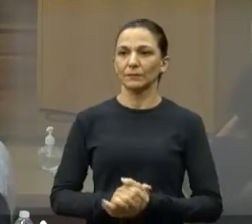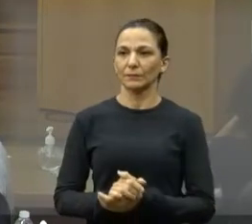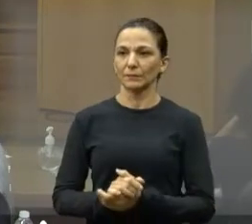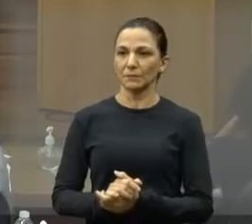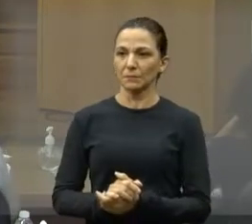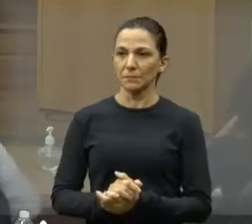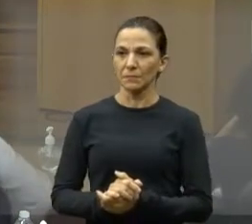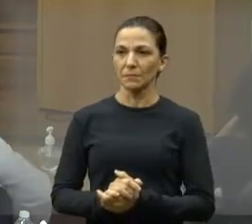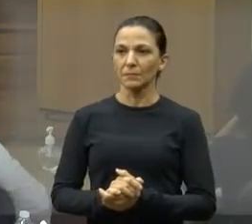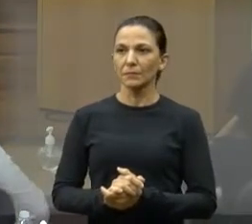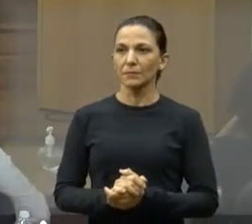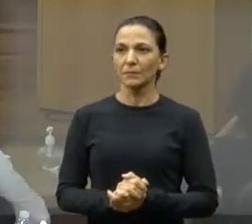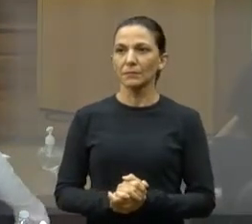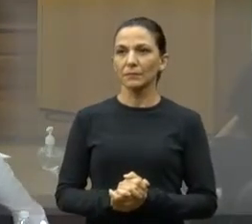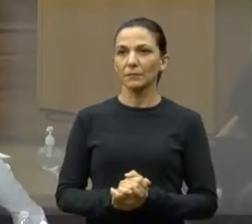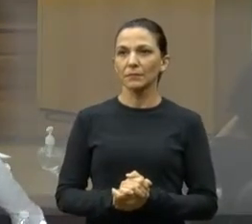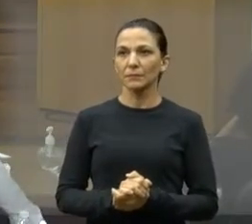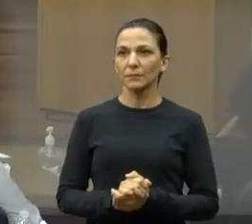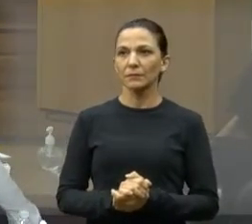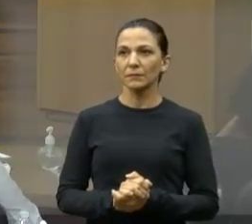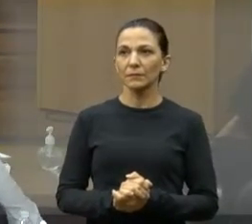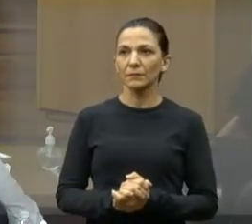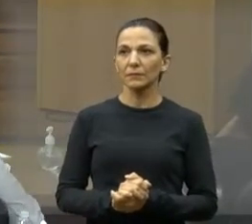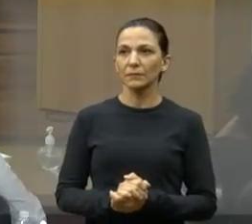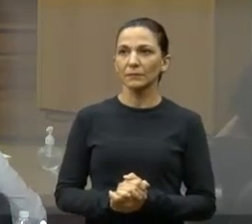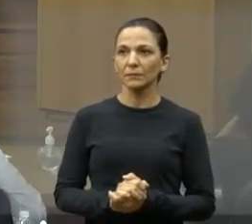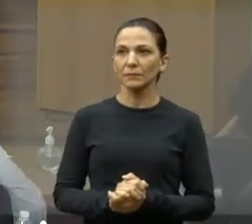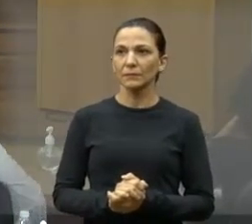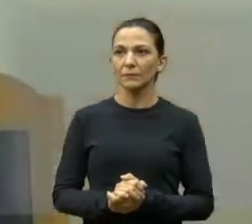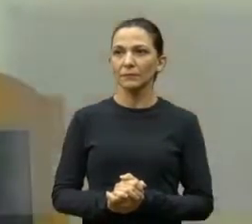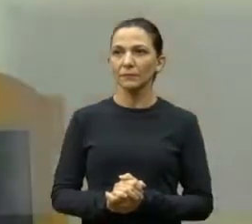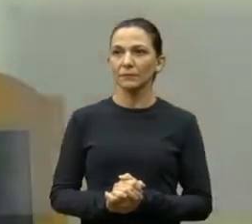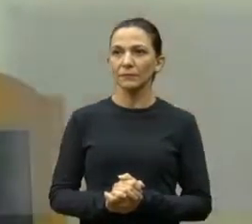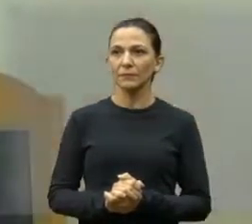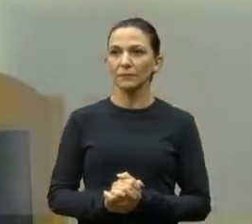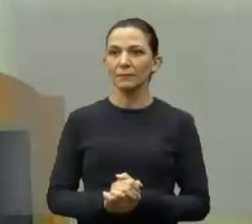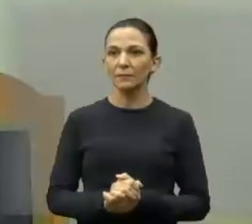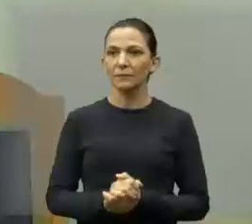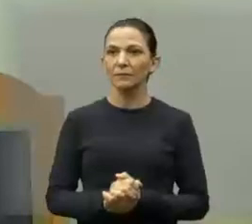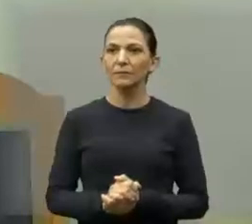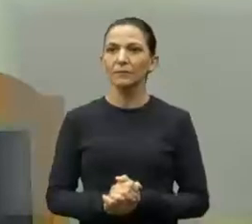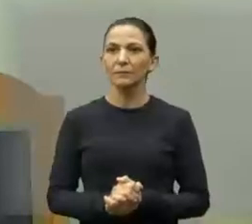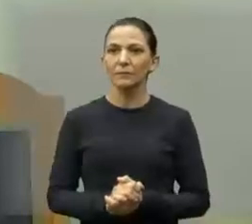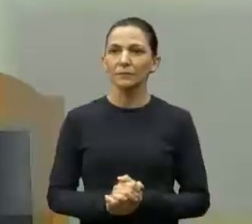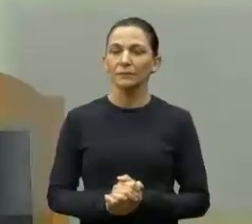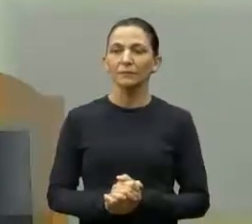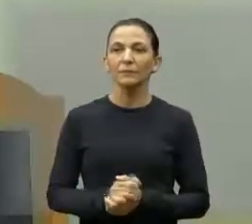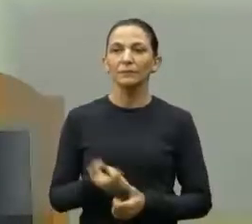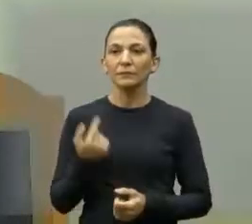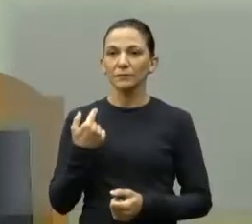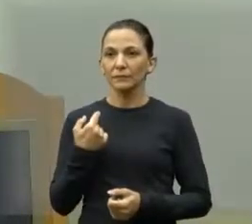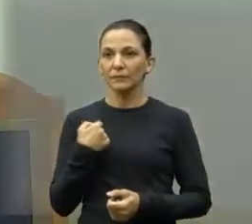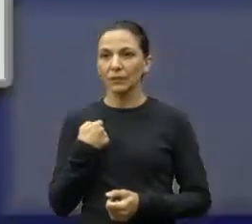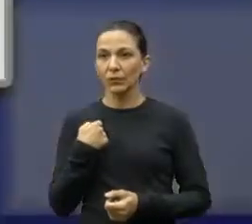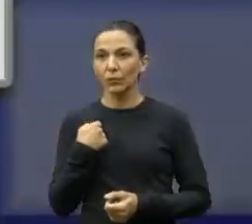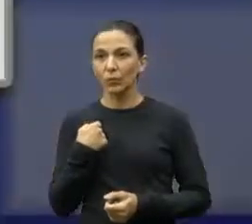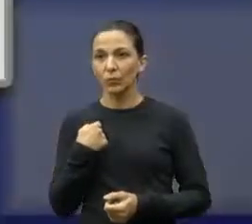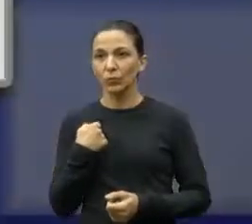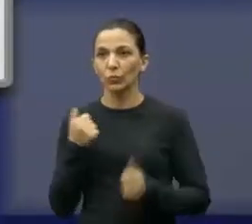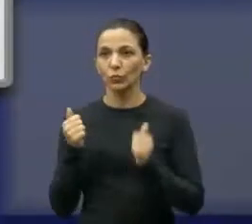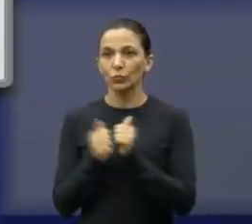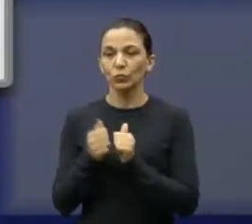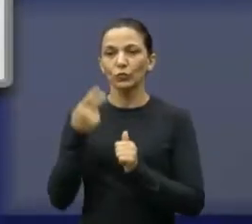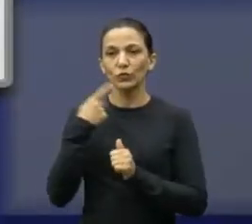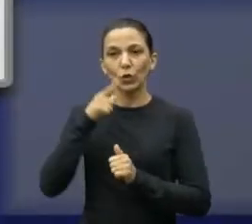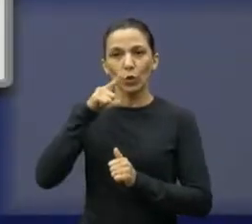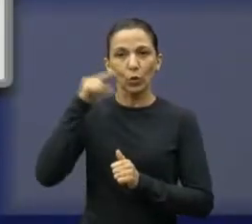Vamos lá. O gabinete está lá, 4. Pode seguir, Mário. Nós tivemos, eu e a vereadora Luna Meyer, nós